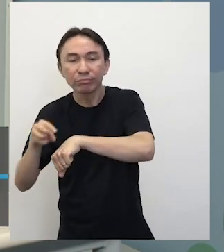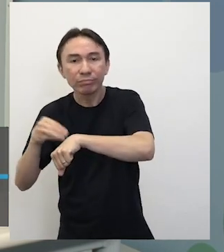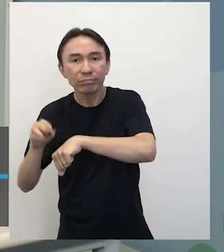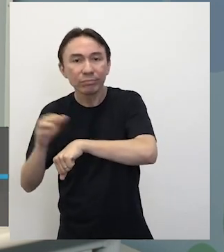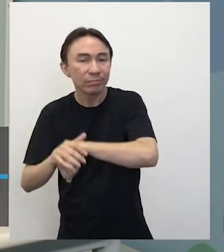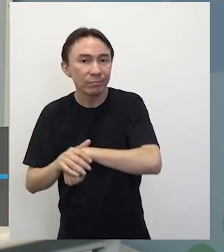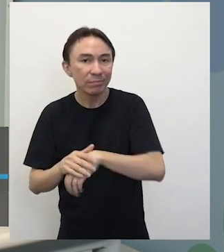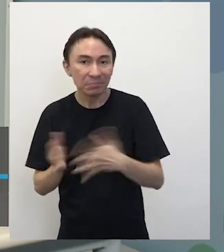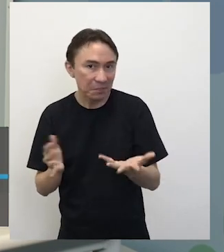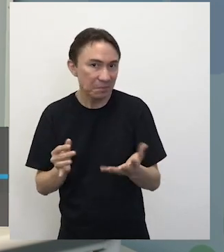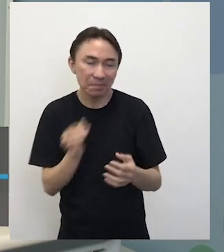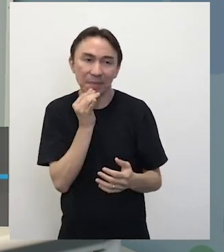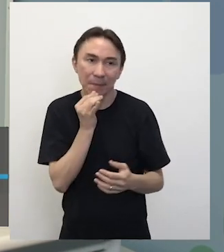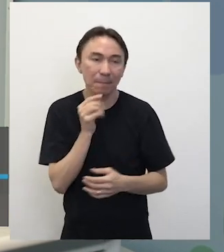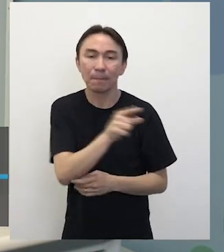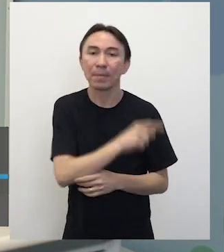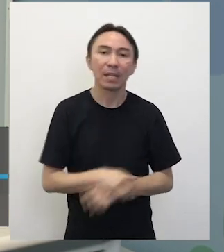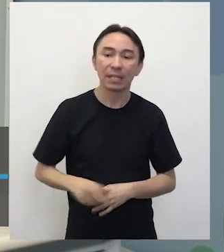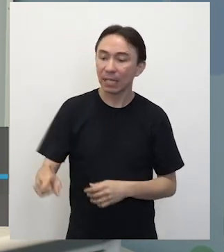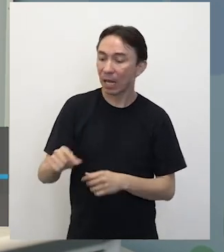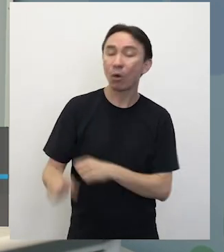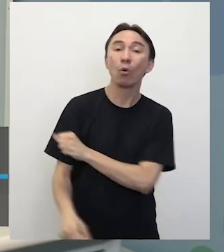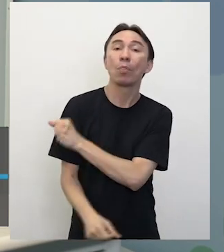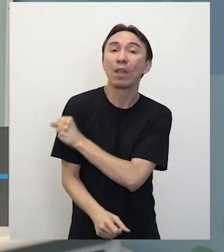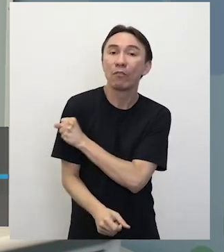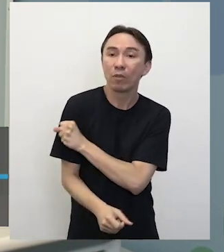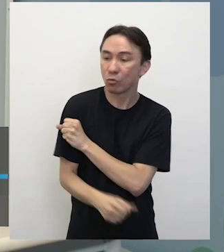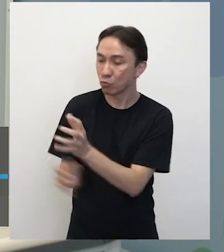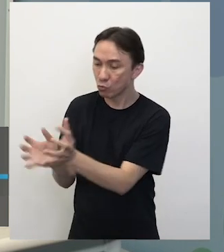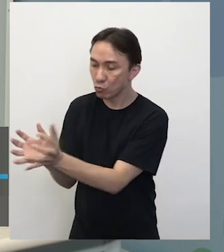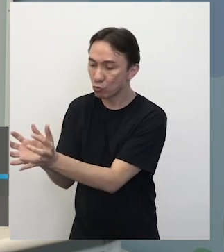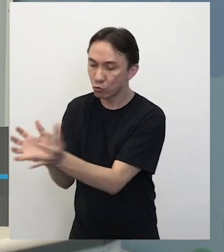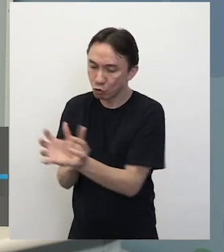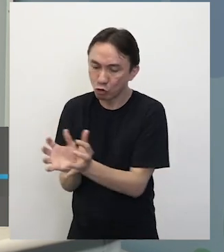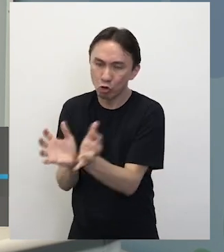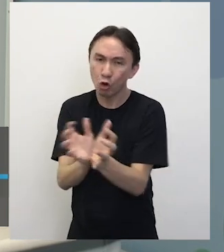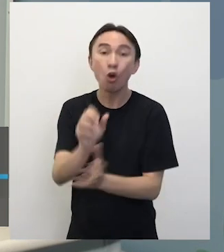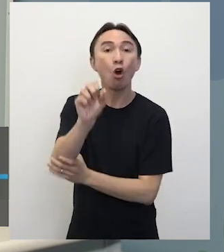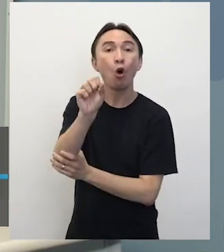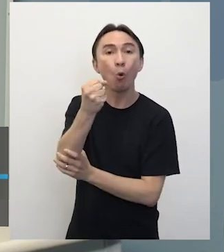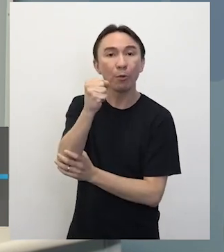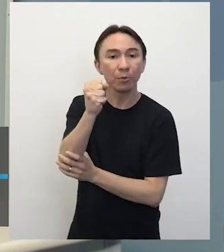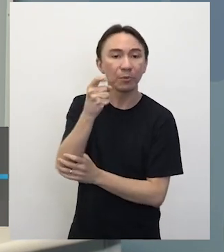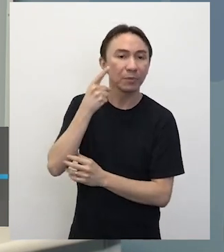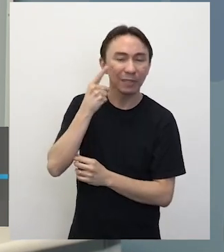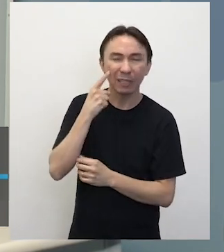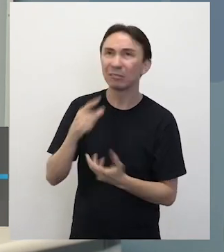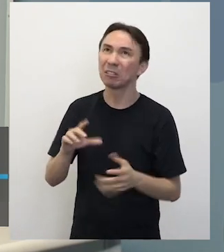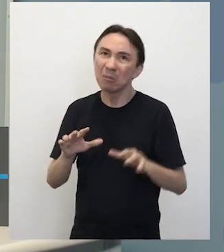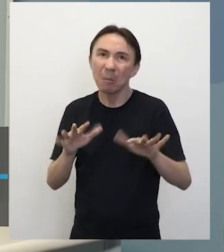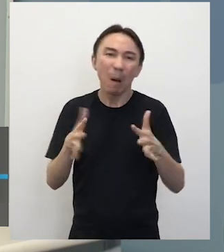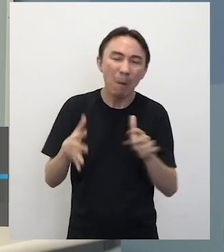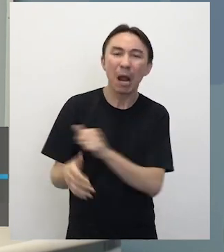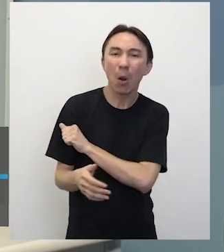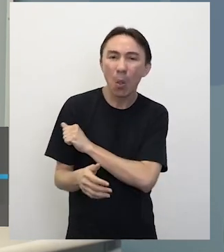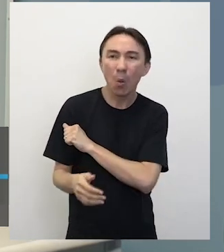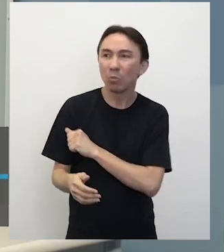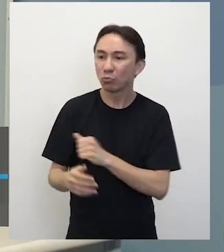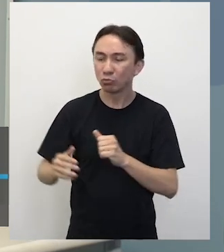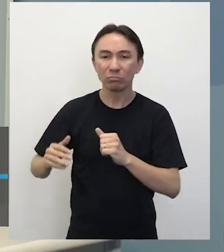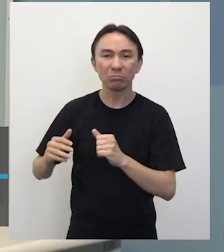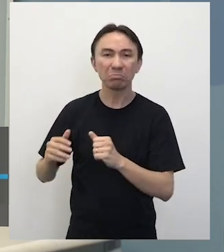atender 8 salas do 8º ano, que corresponde a 200 alunos do colégio